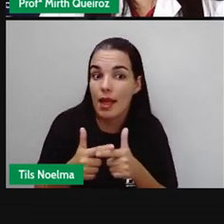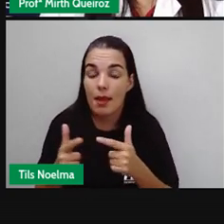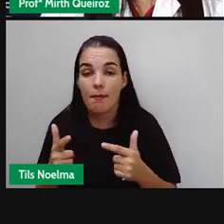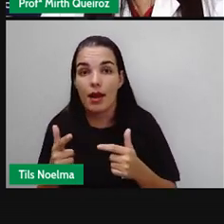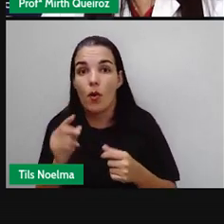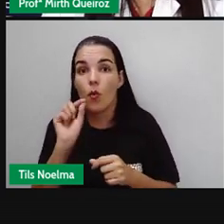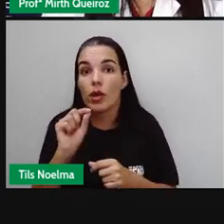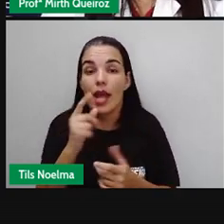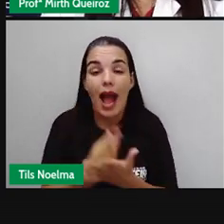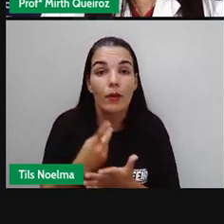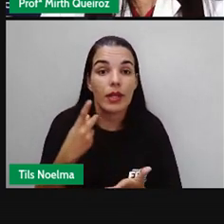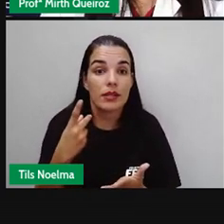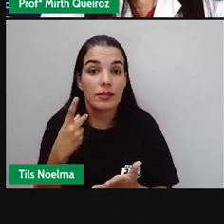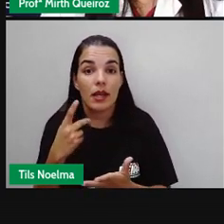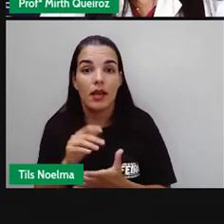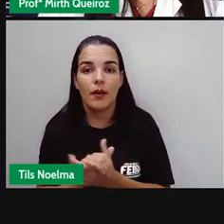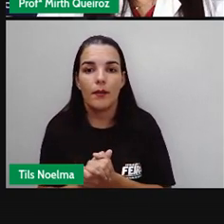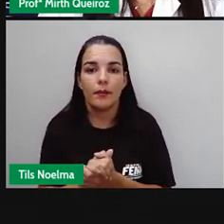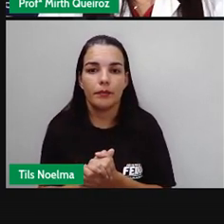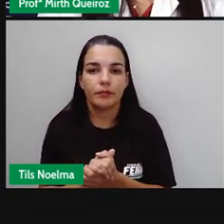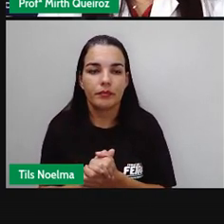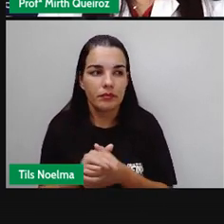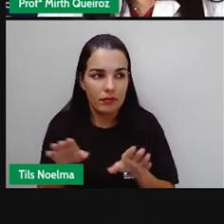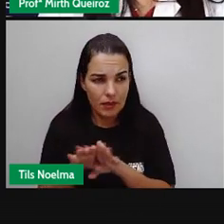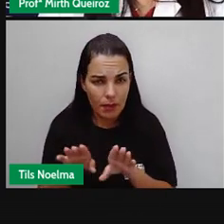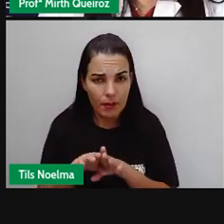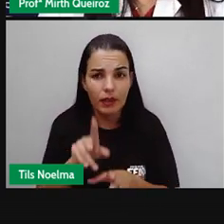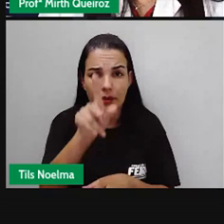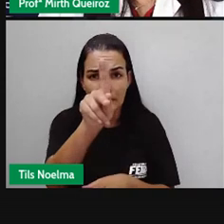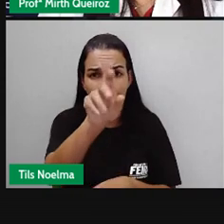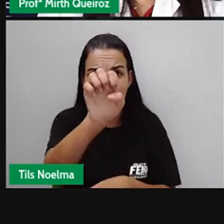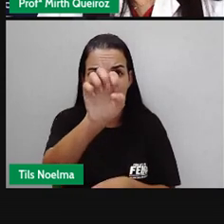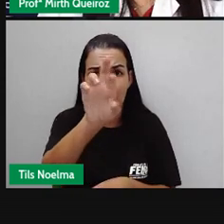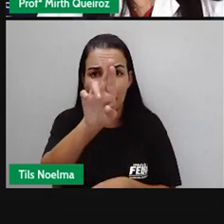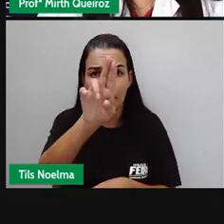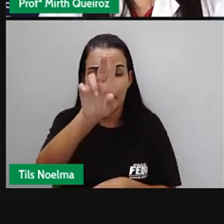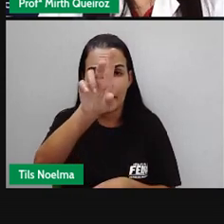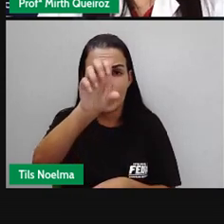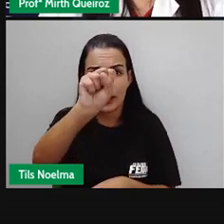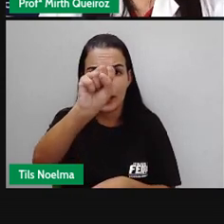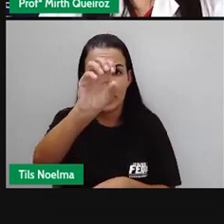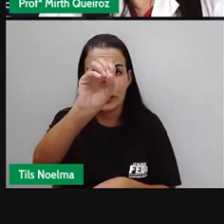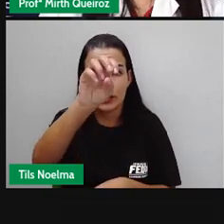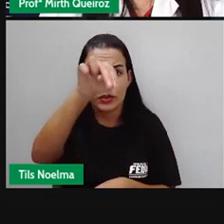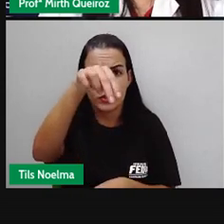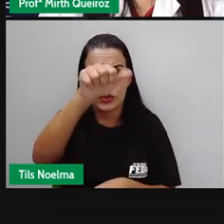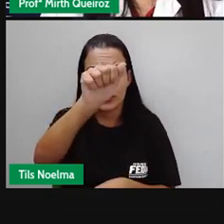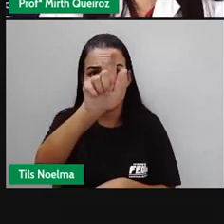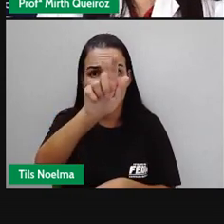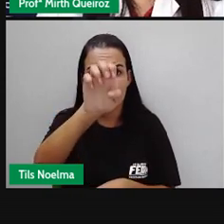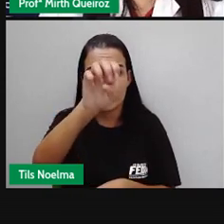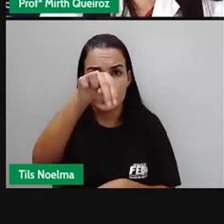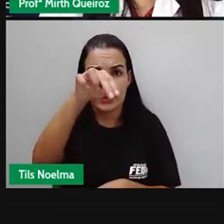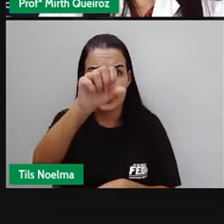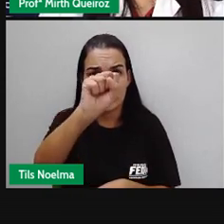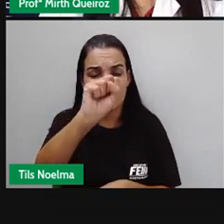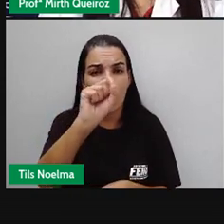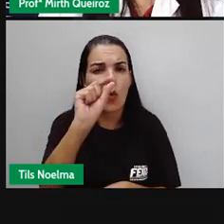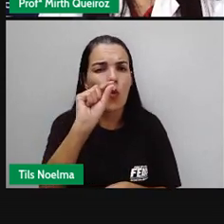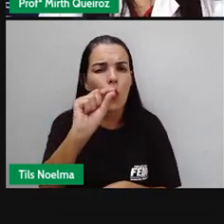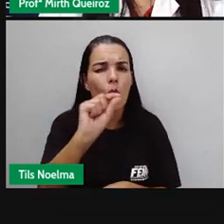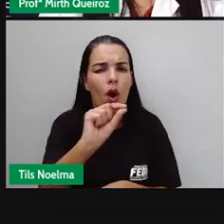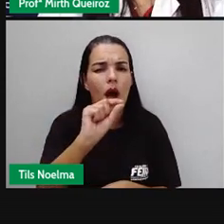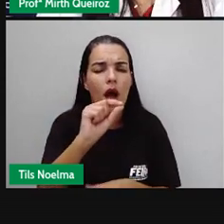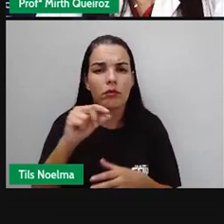acontecimentos da história. E os personagens, que são poucos, né, porque se trata de um texto que